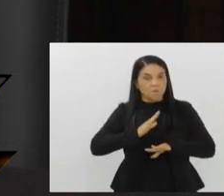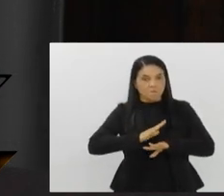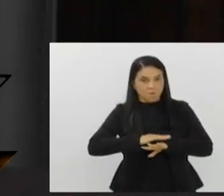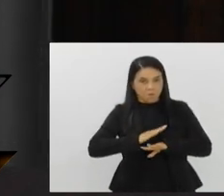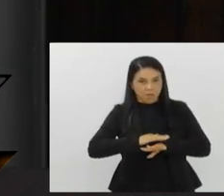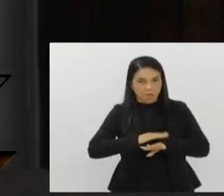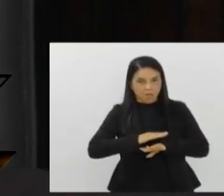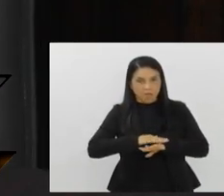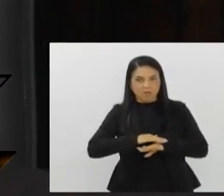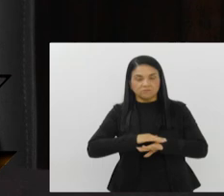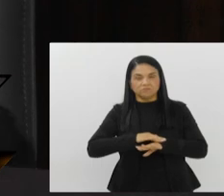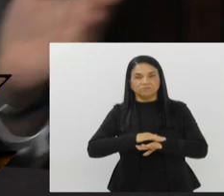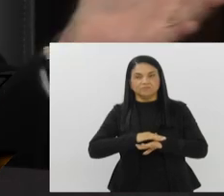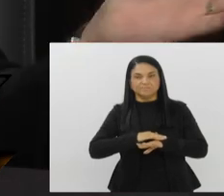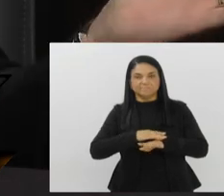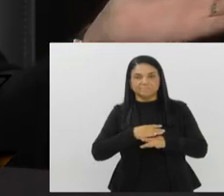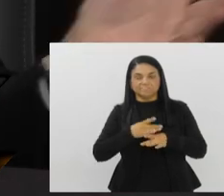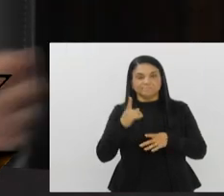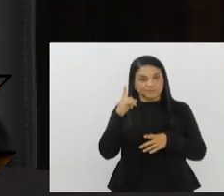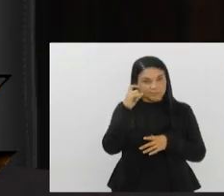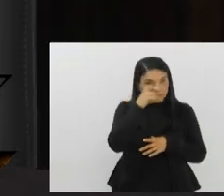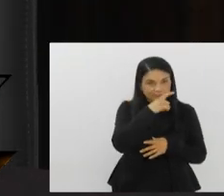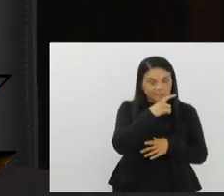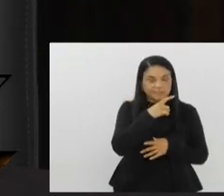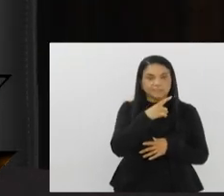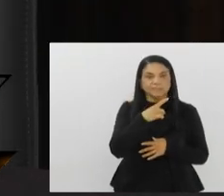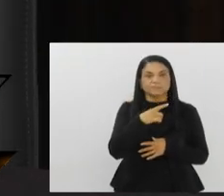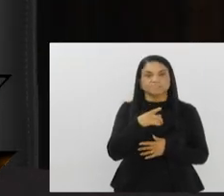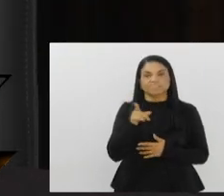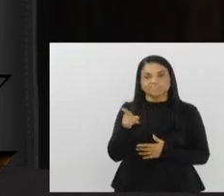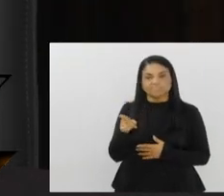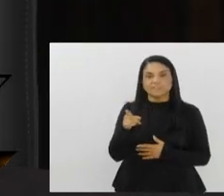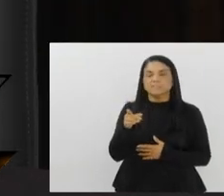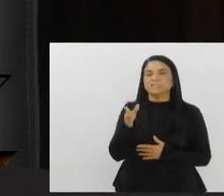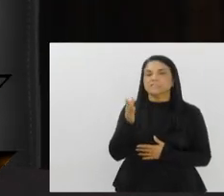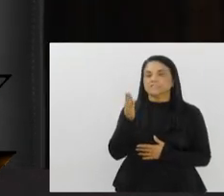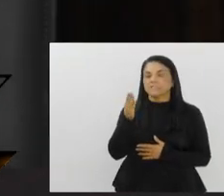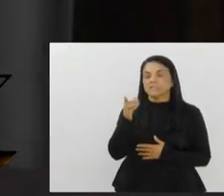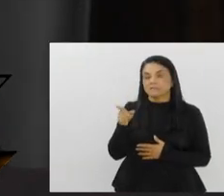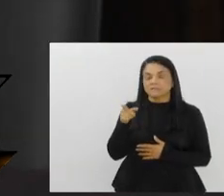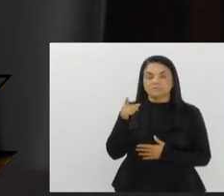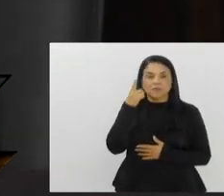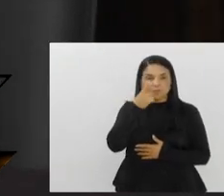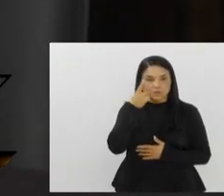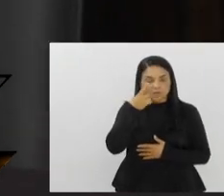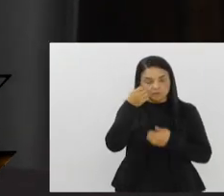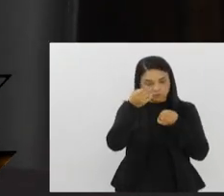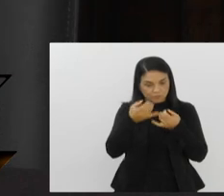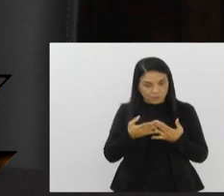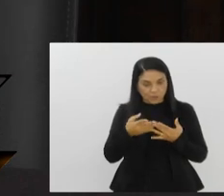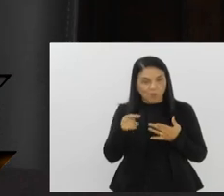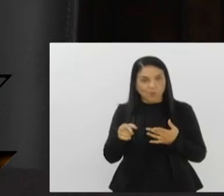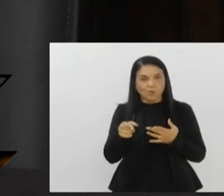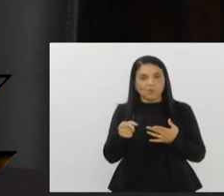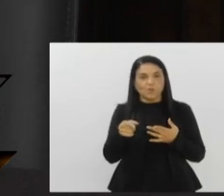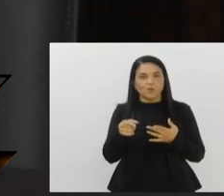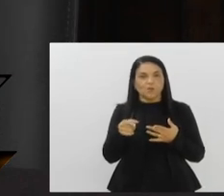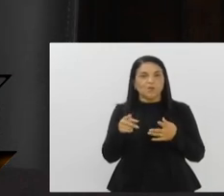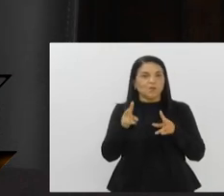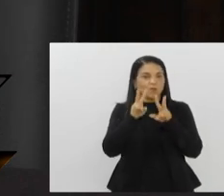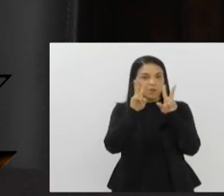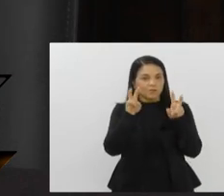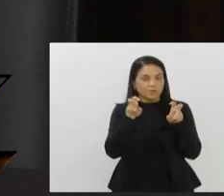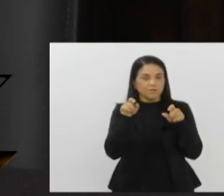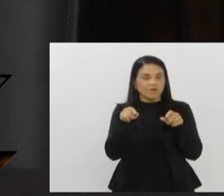muita conflagração vossa excelência mencionou agora o episódio envolvendo o Ministro Alexandre